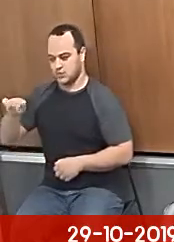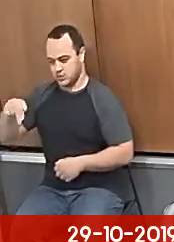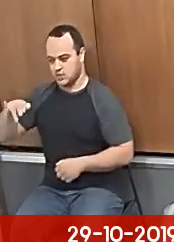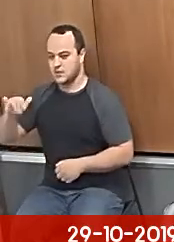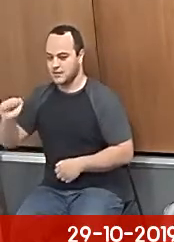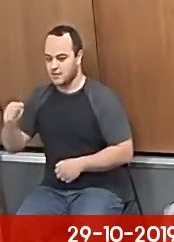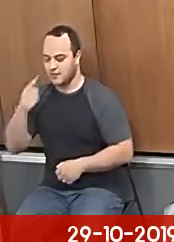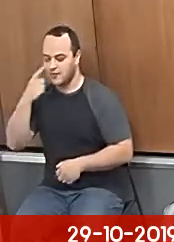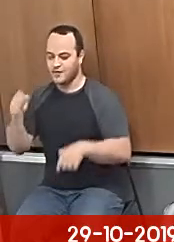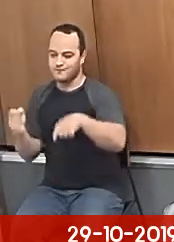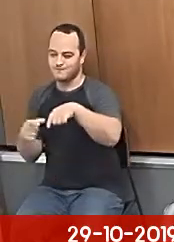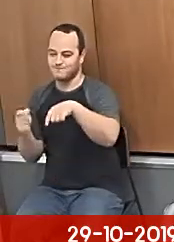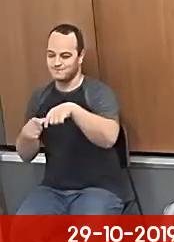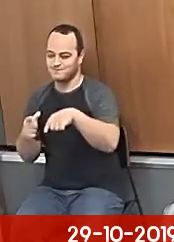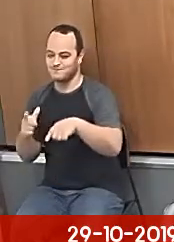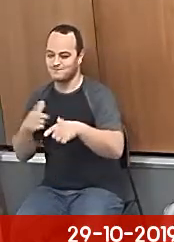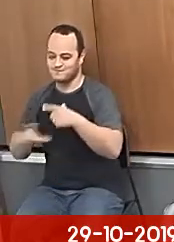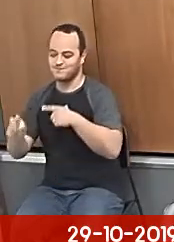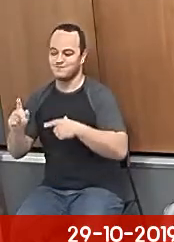Aí tem um gol.